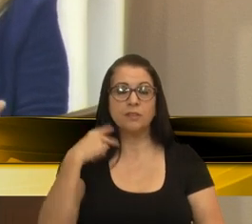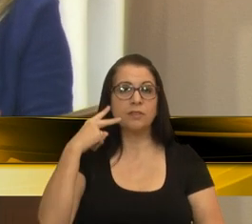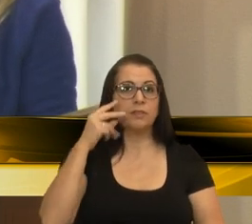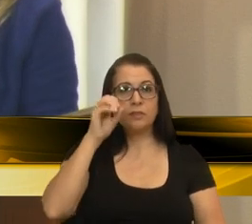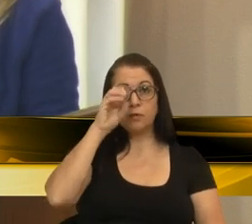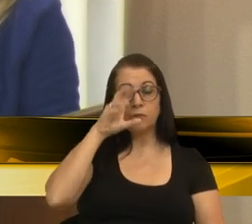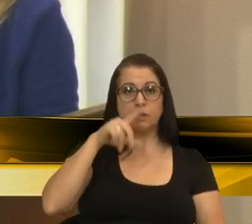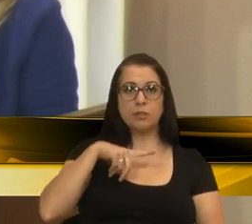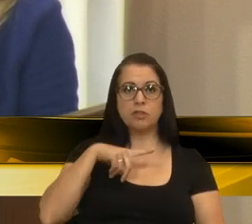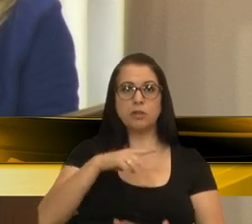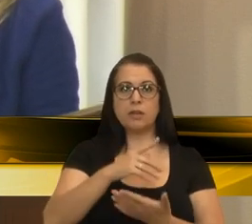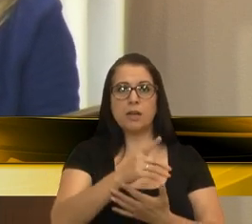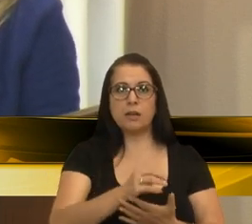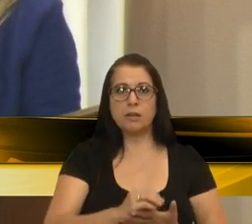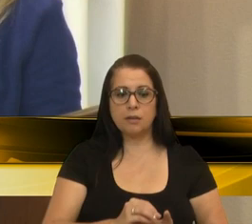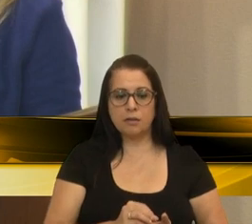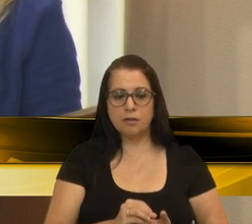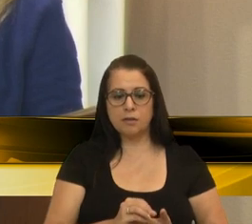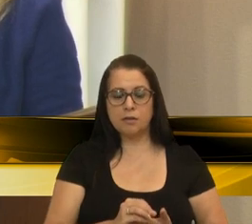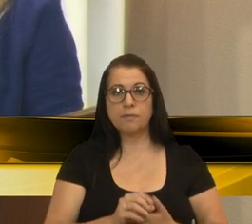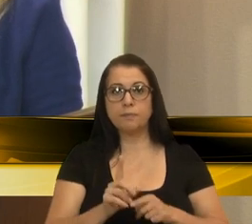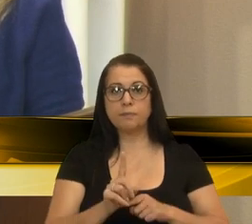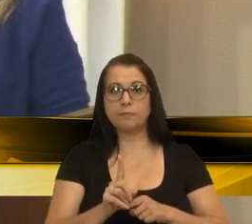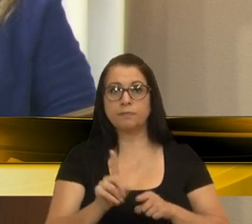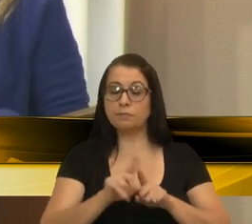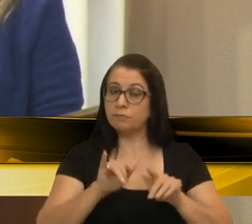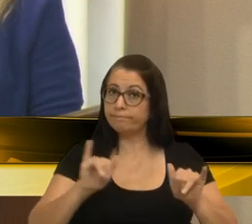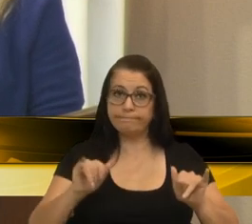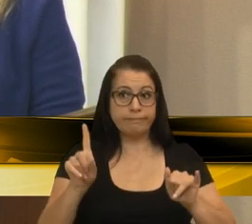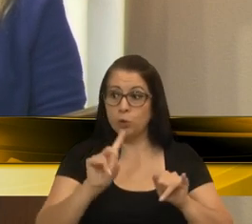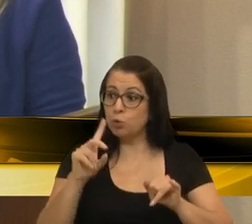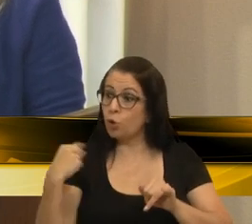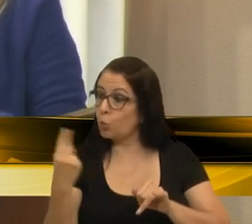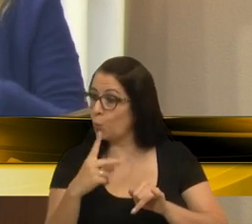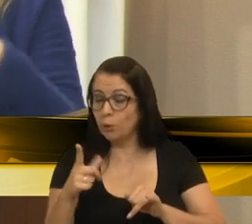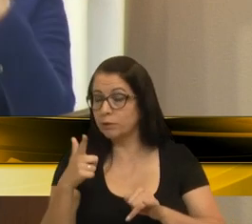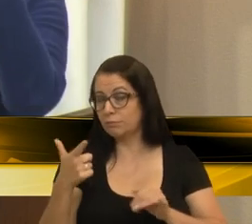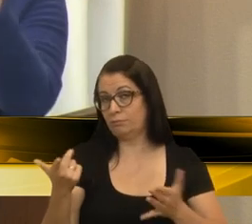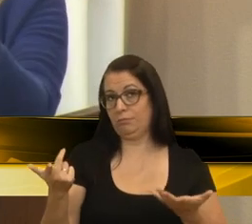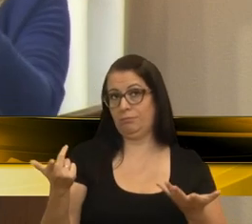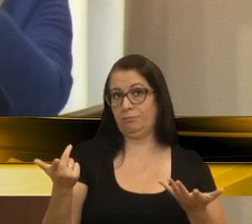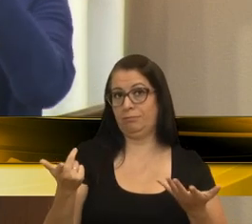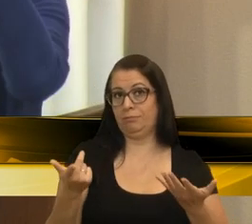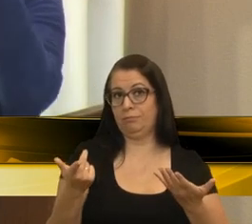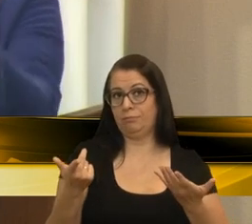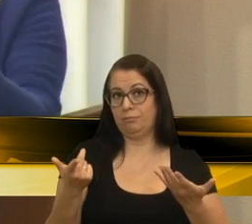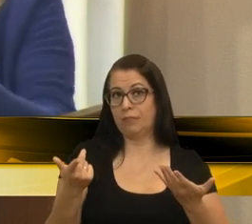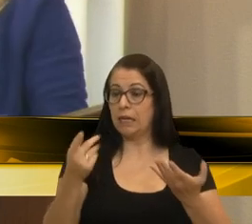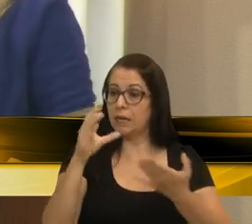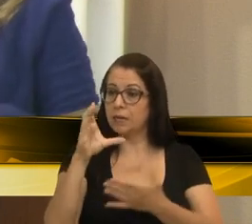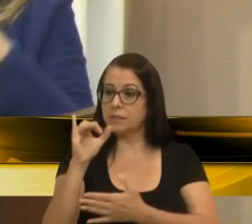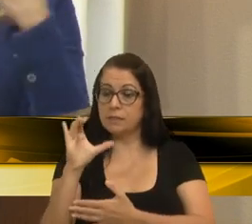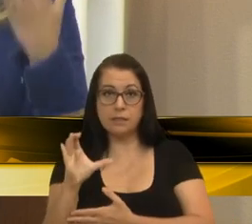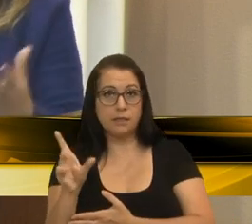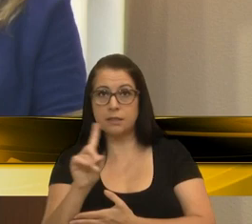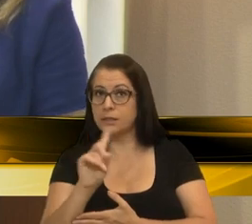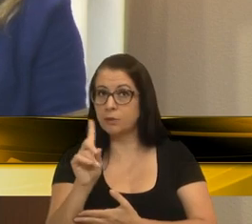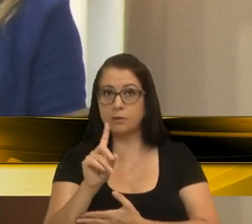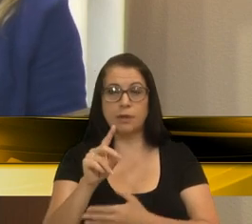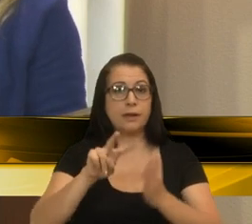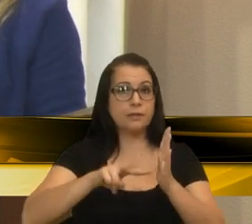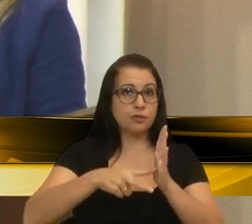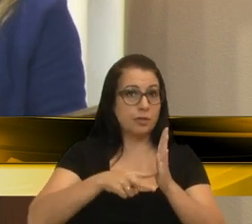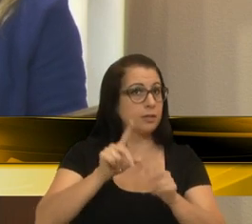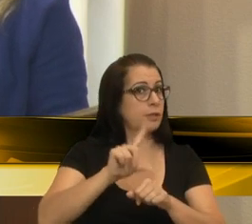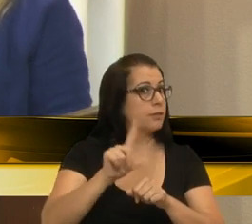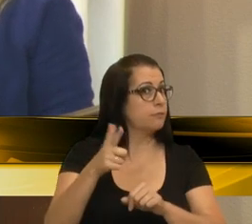nos informou também, né? E não é só nós que não estamos. A SIC não está, o Sindilojas não